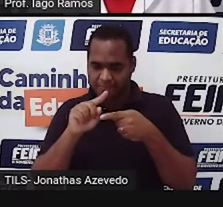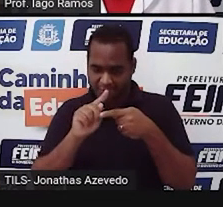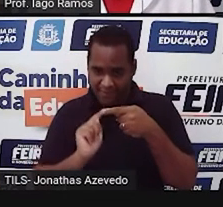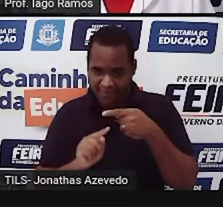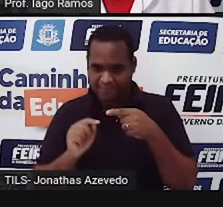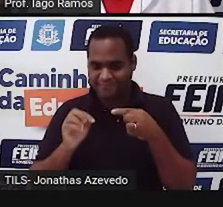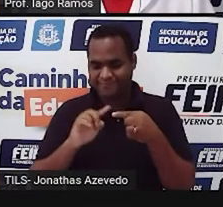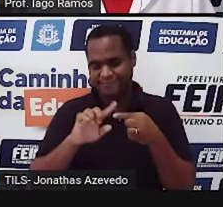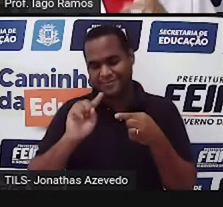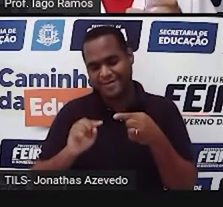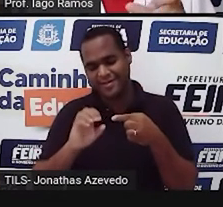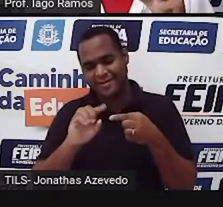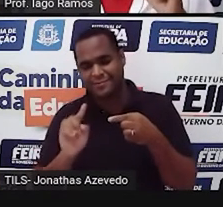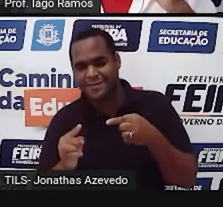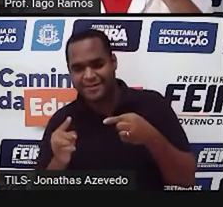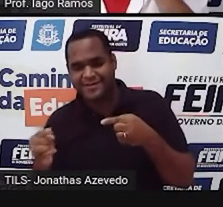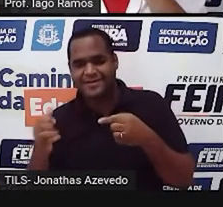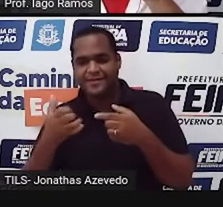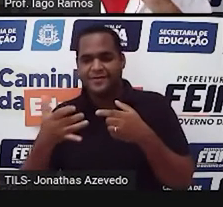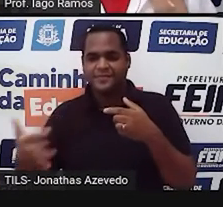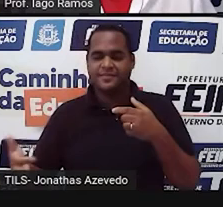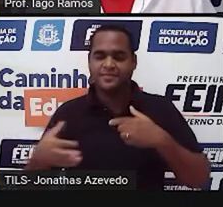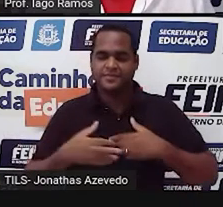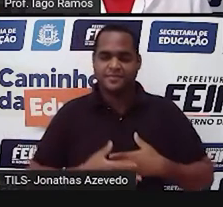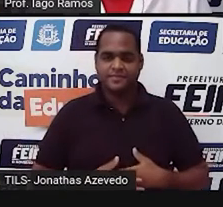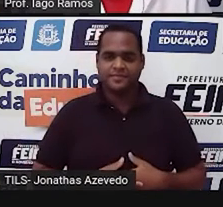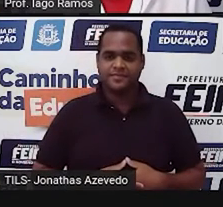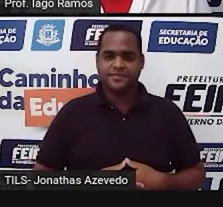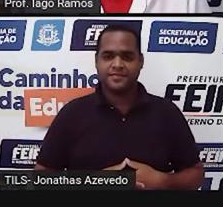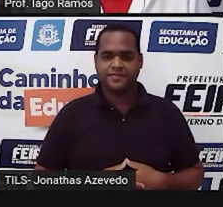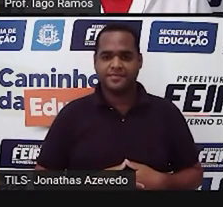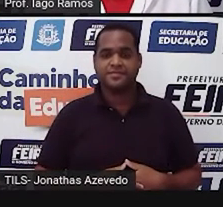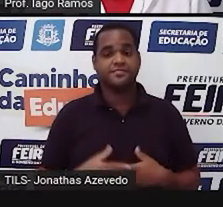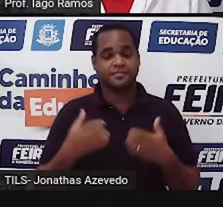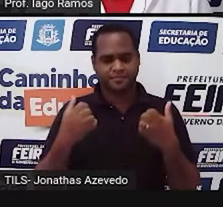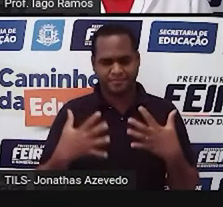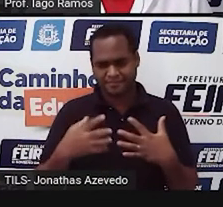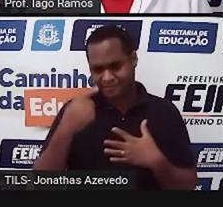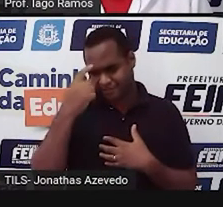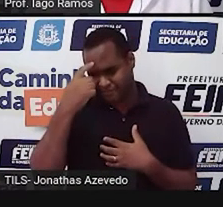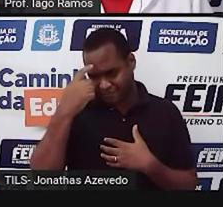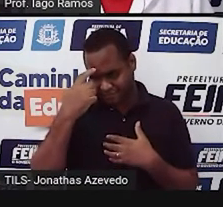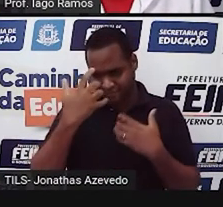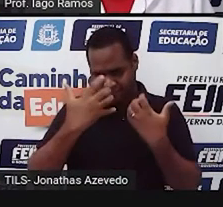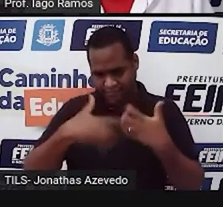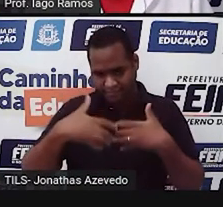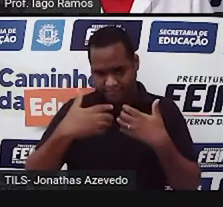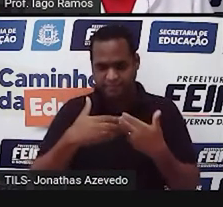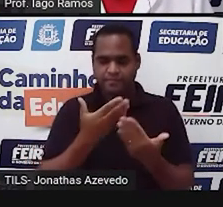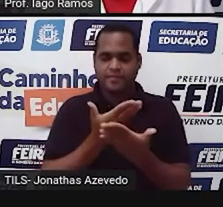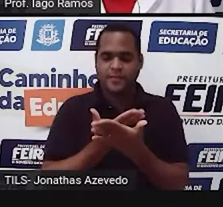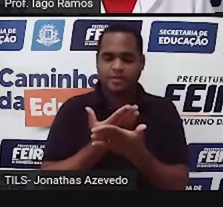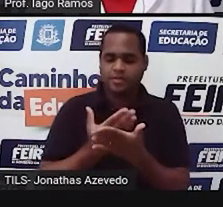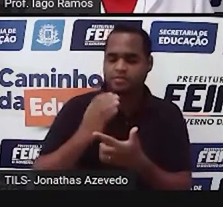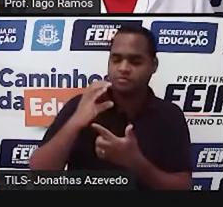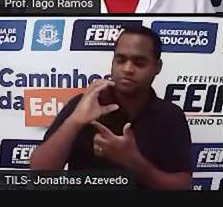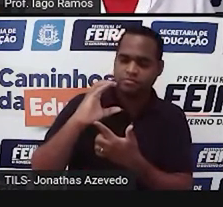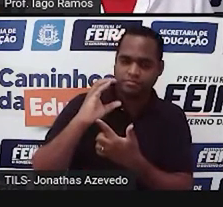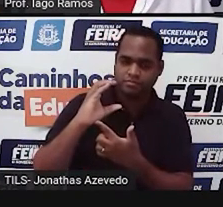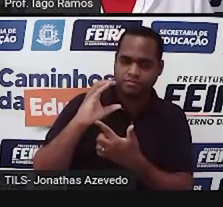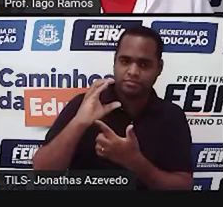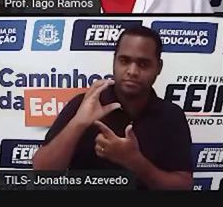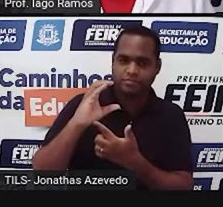as frações né então vamos lá acompanha fácil assim né lá estudando ciências Em algum momento